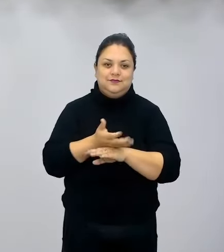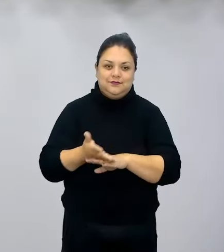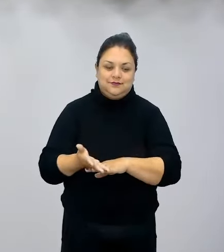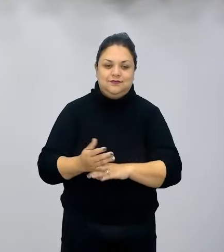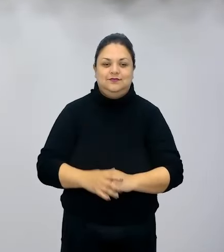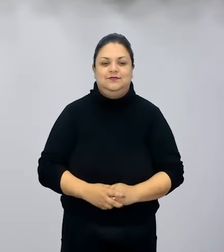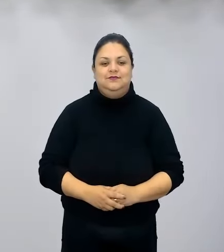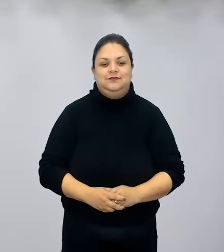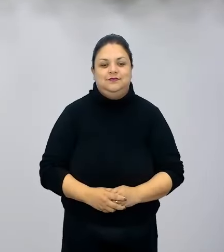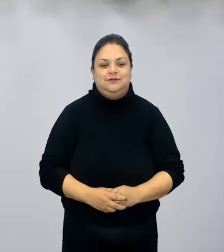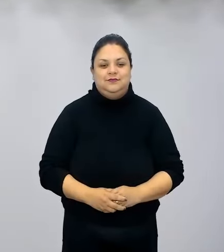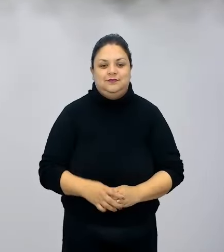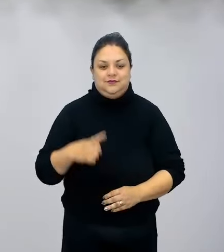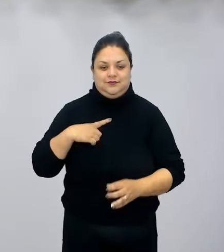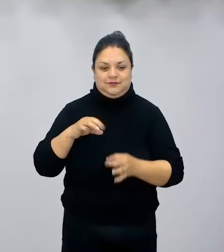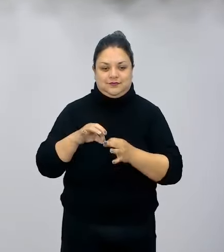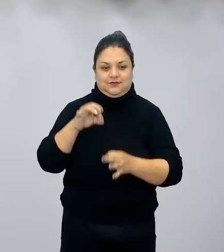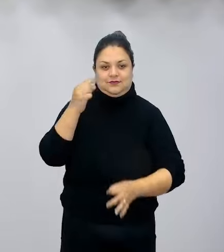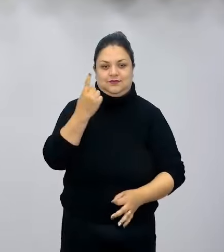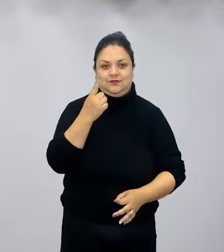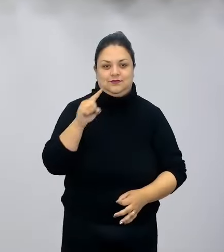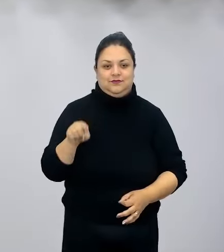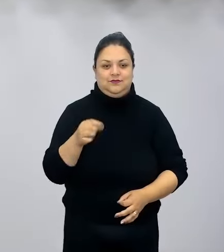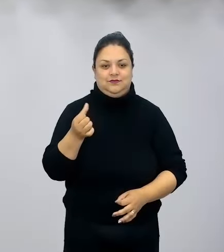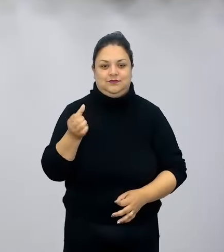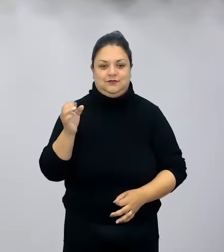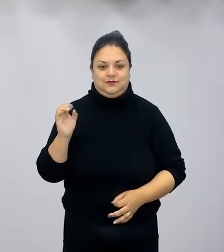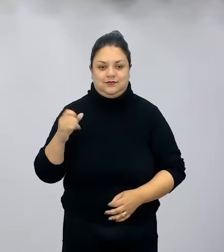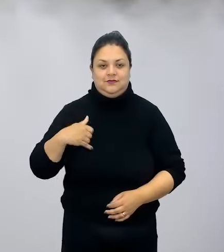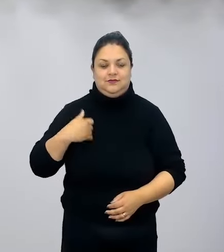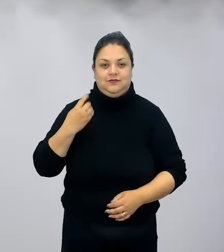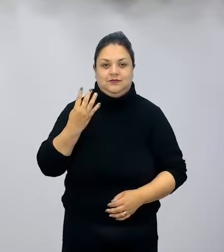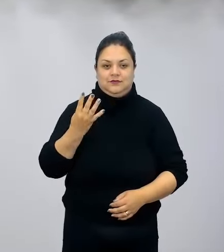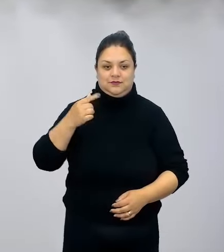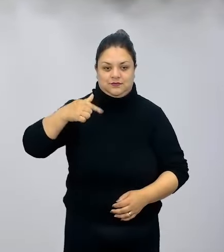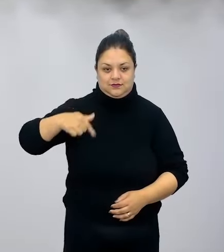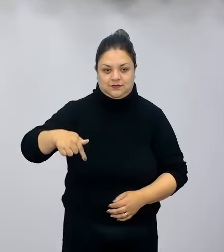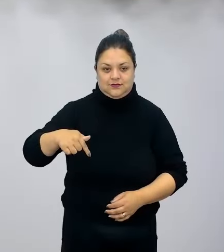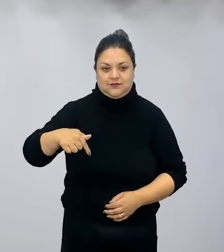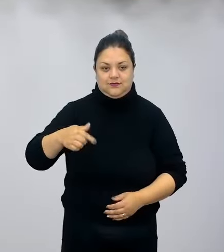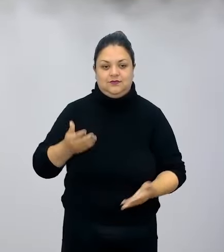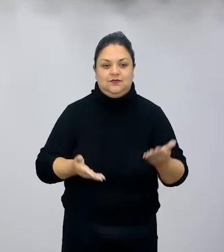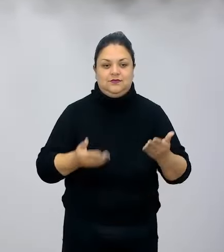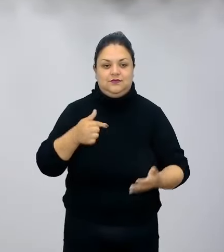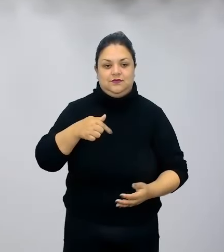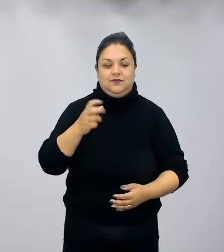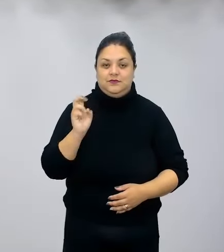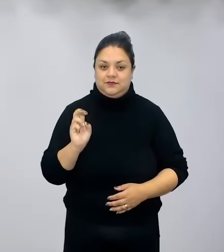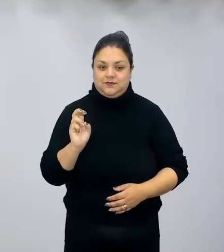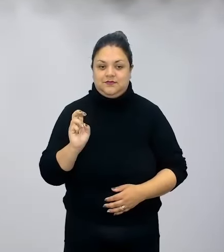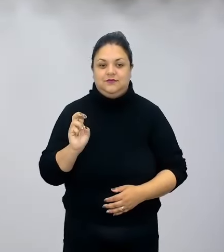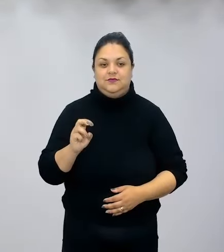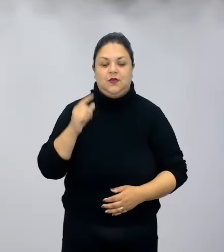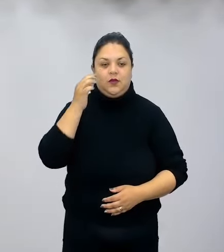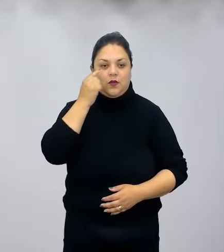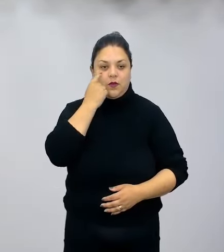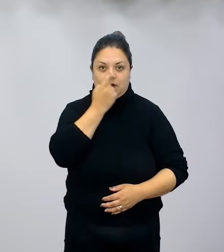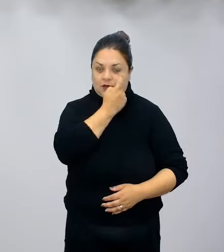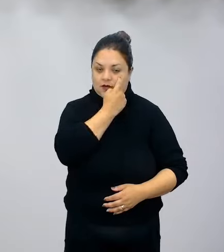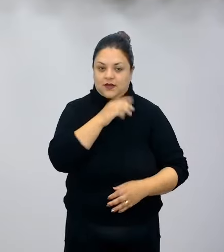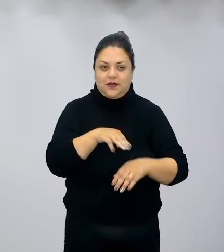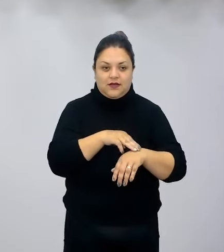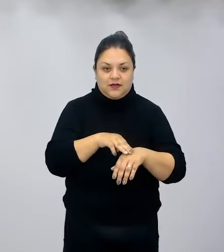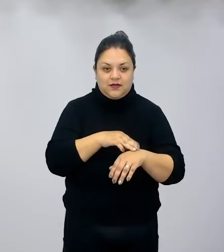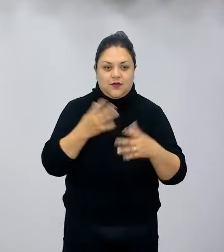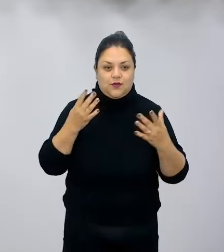tenho 1,60 m, 47 anos, 75 quilos, olhos castanhos, cabelos curtos com luzes,